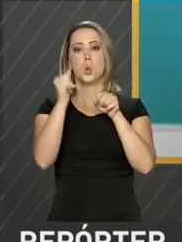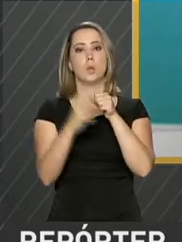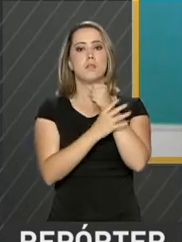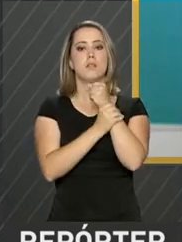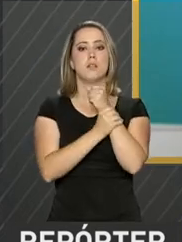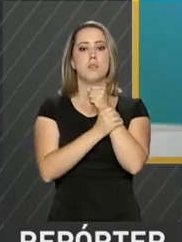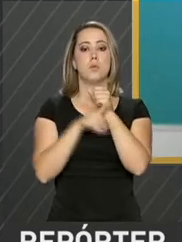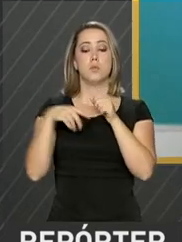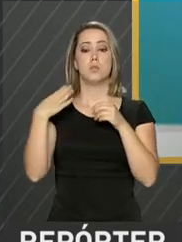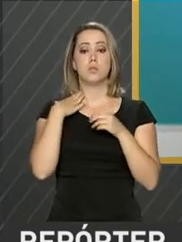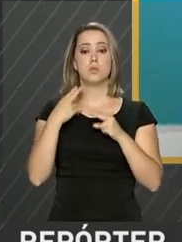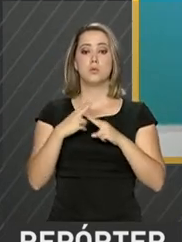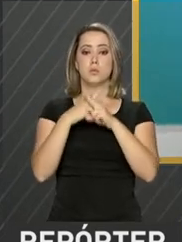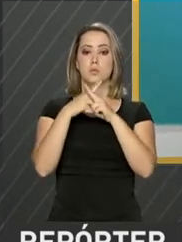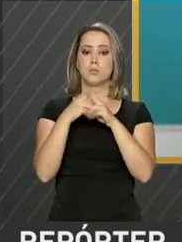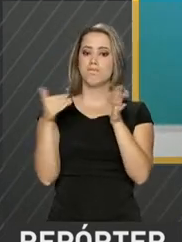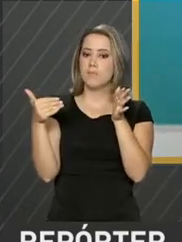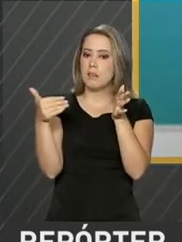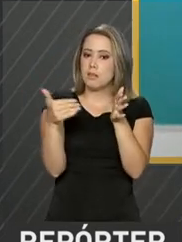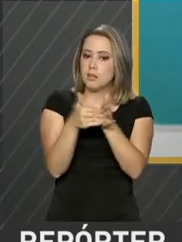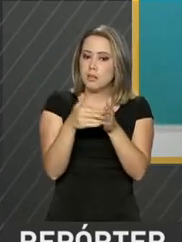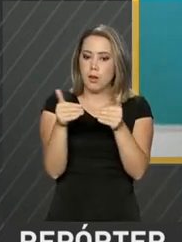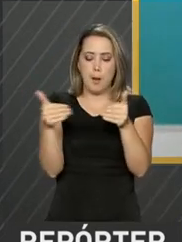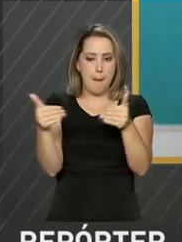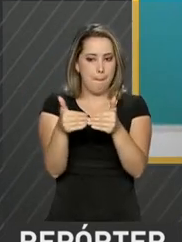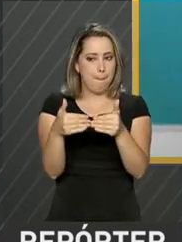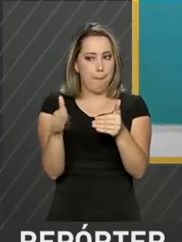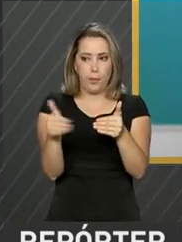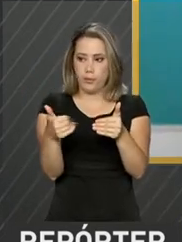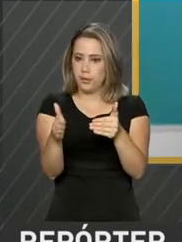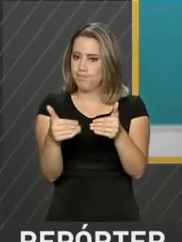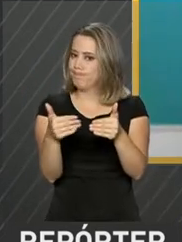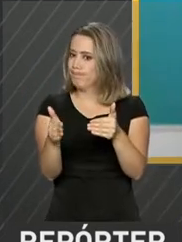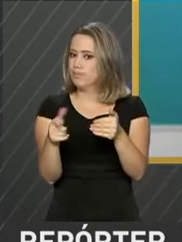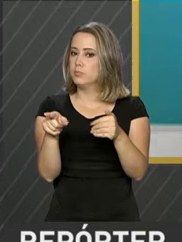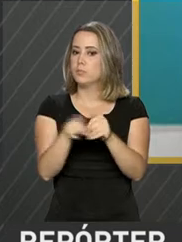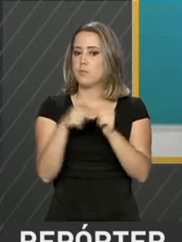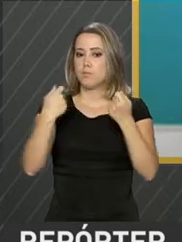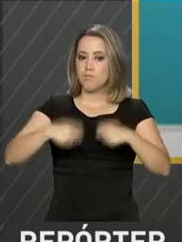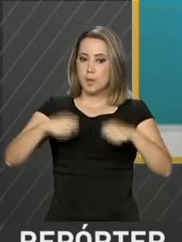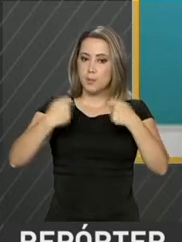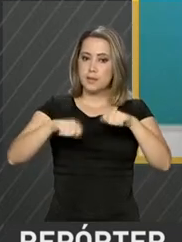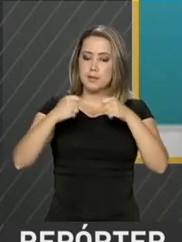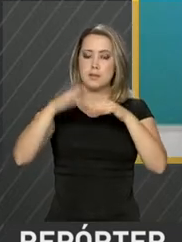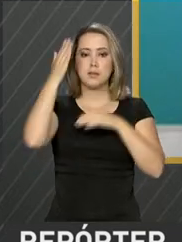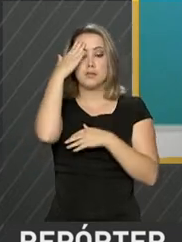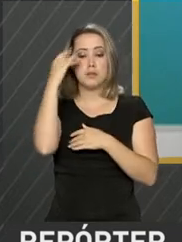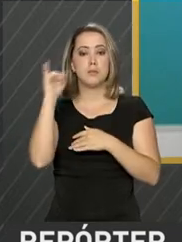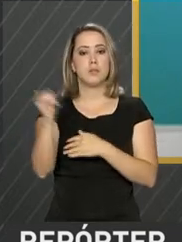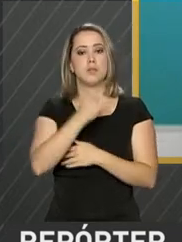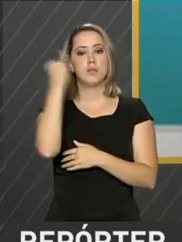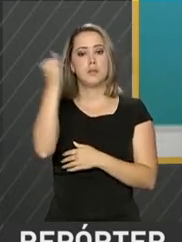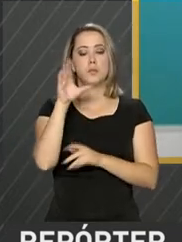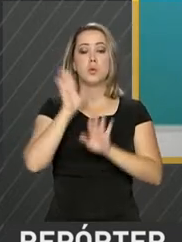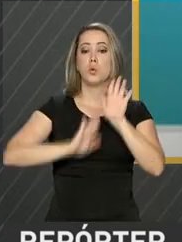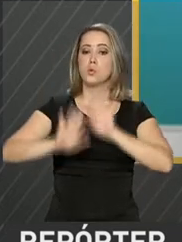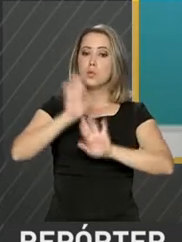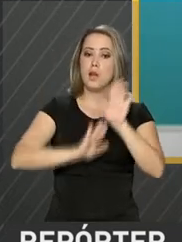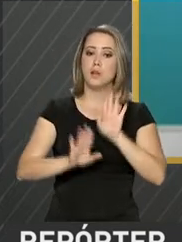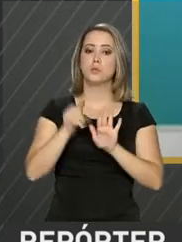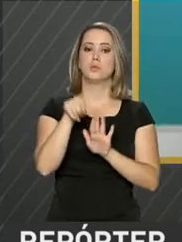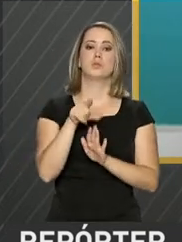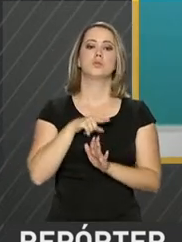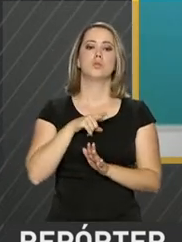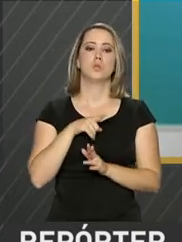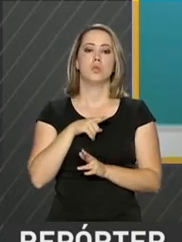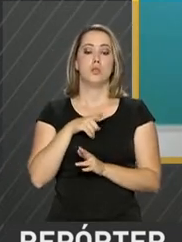segurança da Caixa vão aos limites da Caixa, né? Então, assim, é claro que é importante ter esses cuidados. E, sobretudo, com